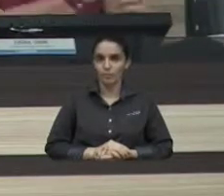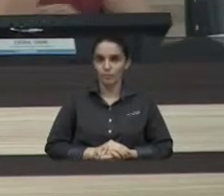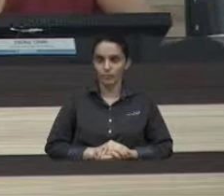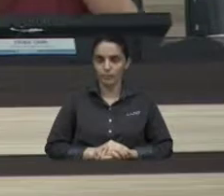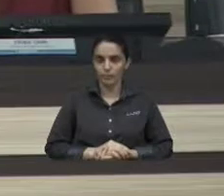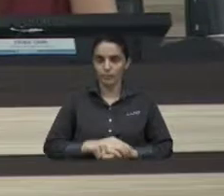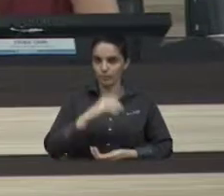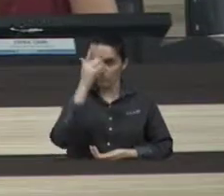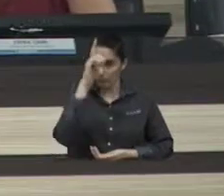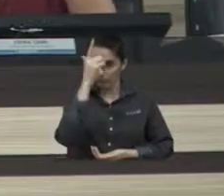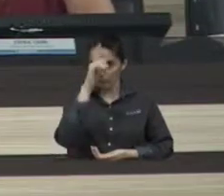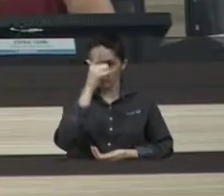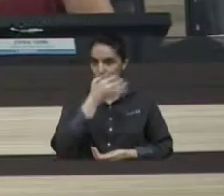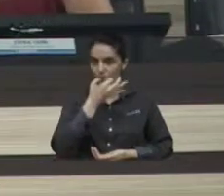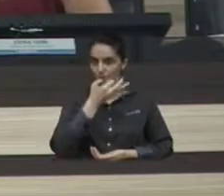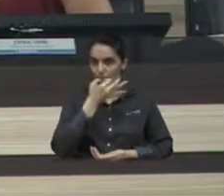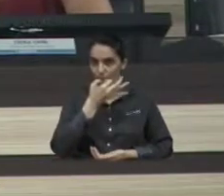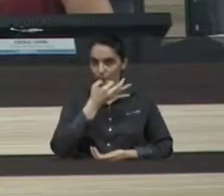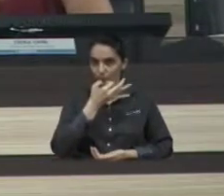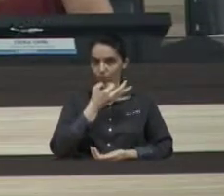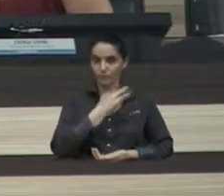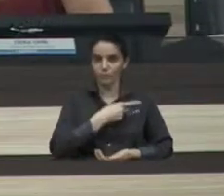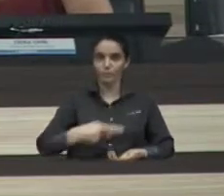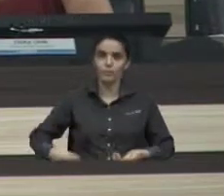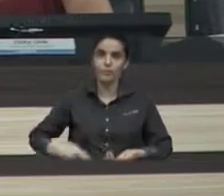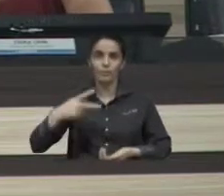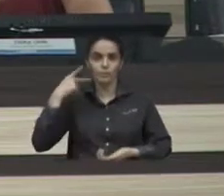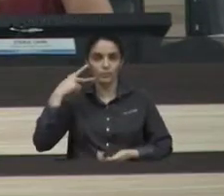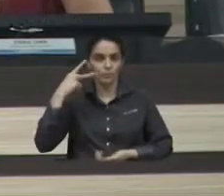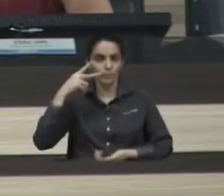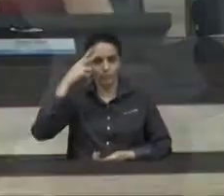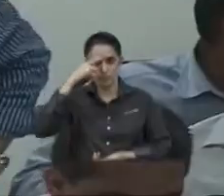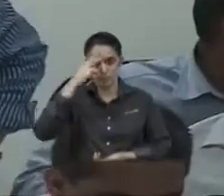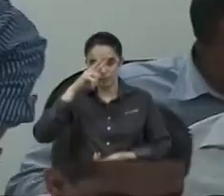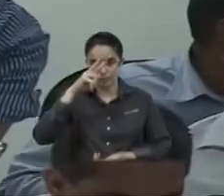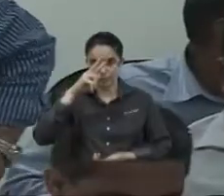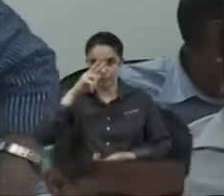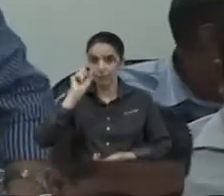vereador Lemão da Jeová. Senhor presidente, vereadores e vereadoras, lembrando que